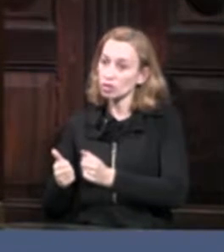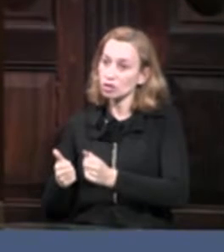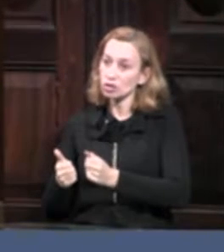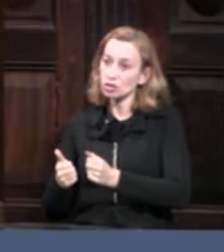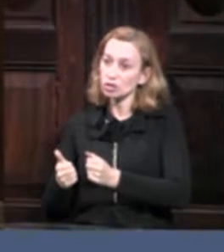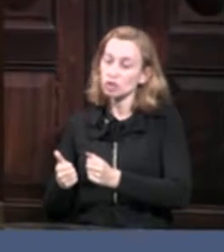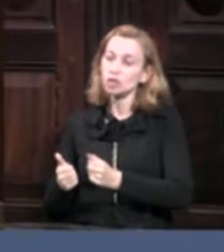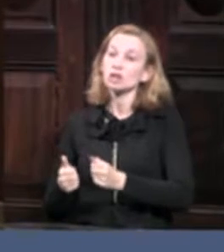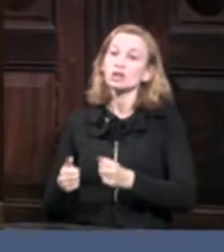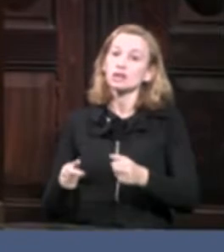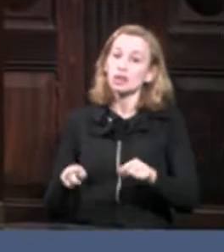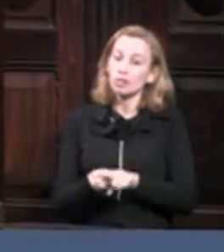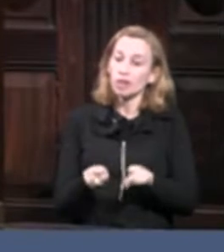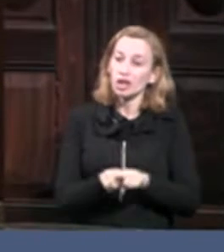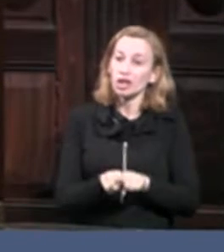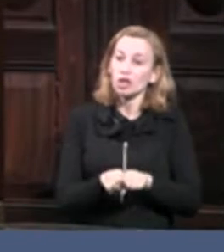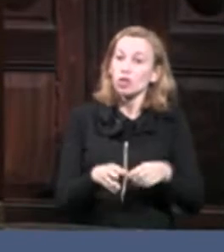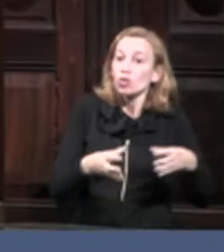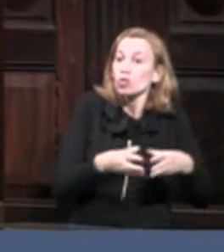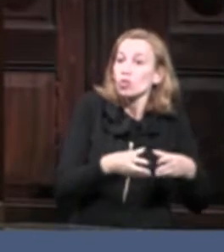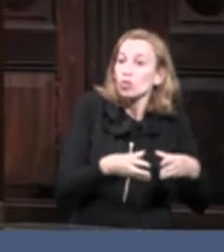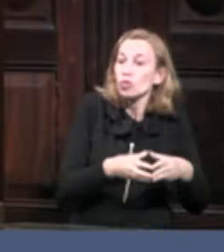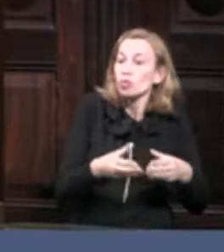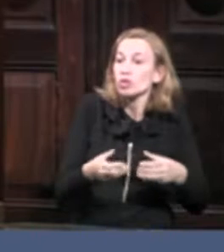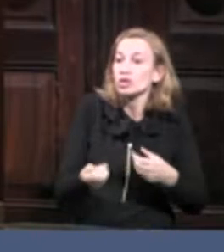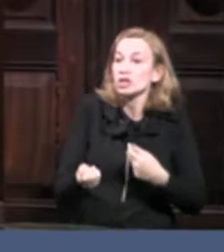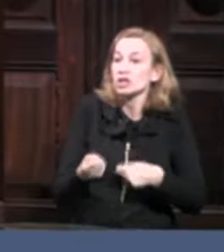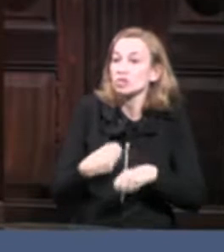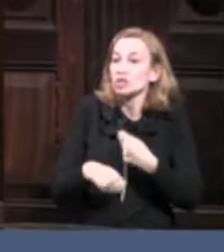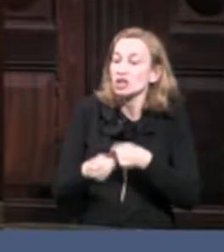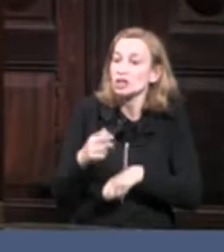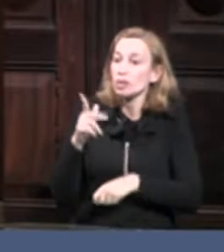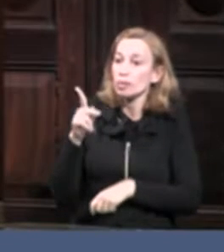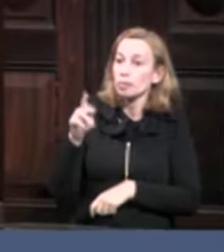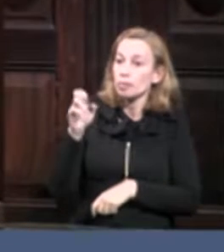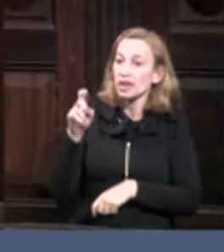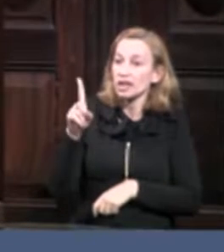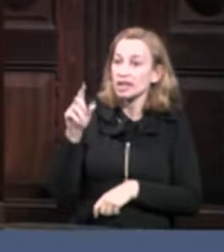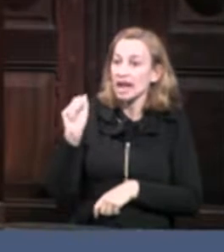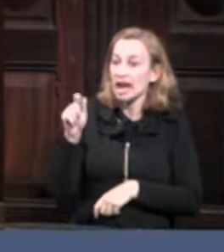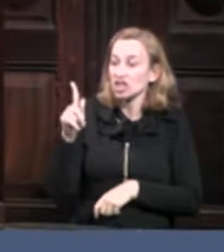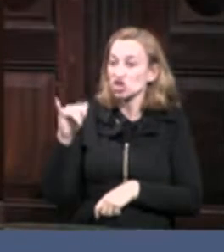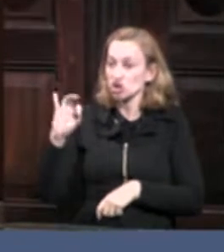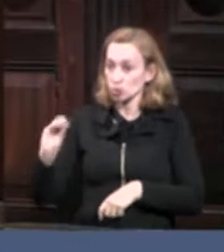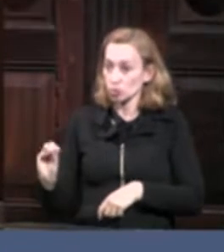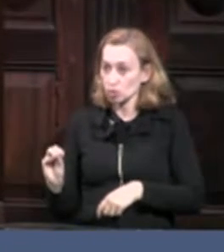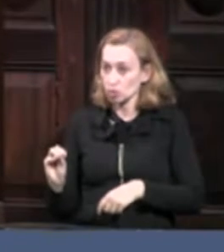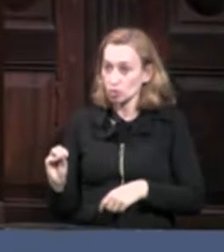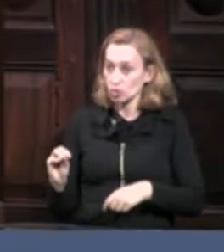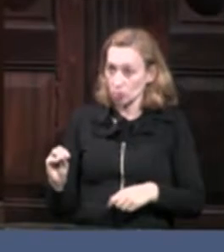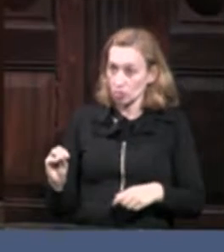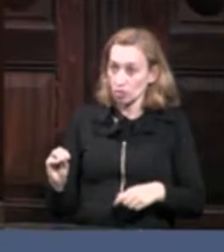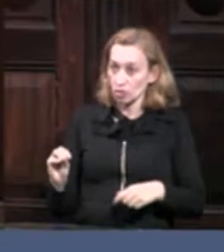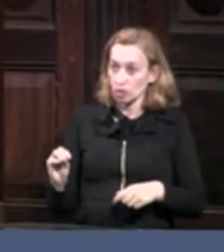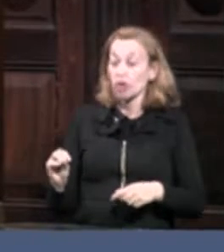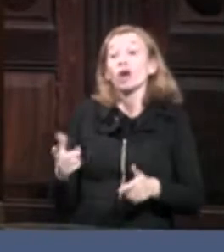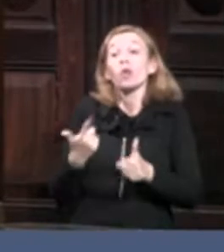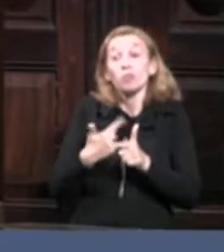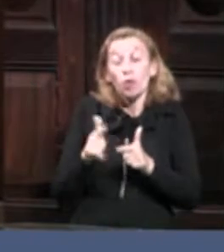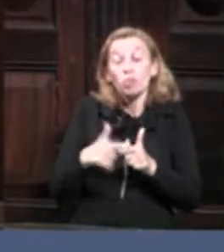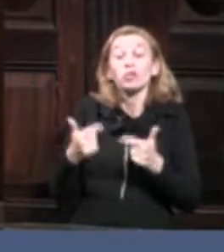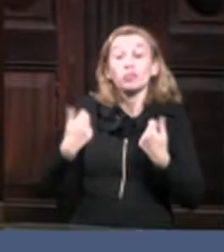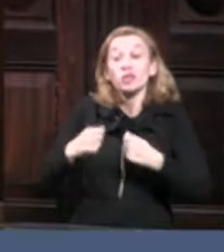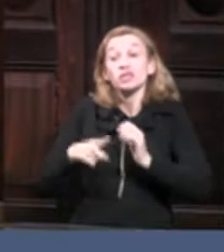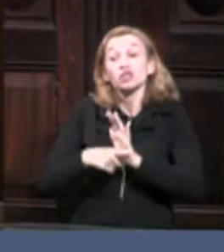do pedágio da Ponte Rio-Niterói, é evidente que a questão do monopólio cruzado é um problema que tem que ser